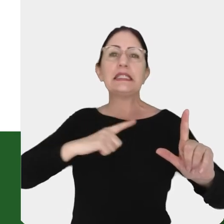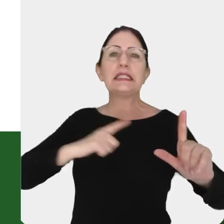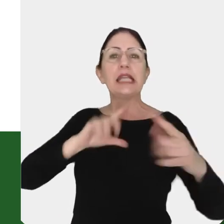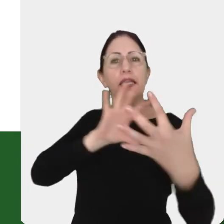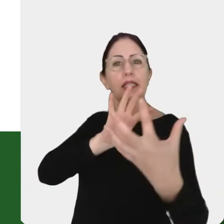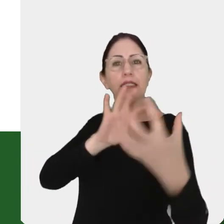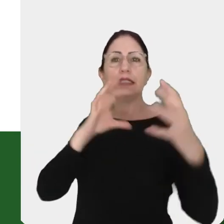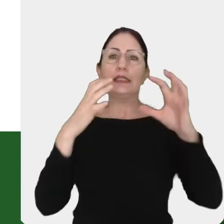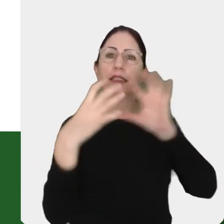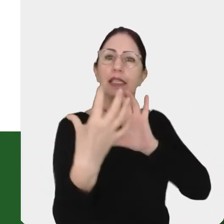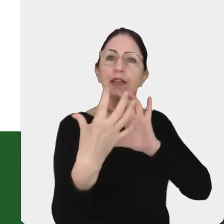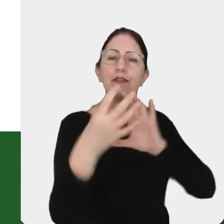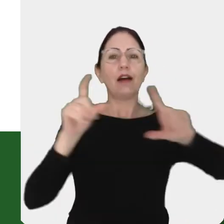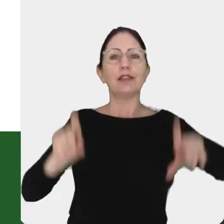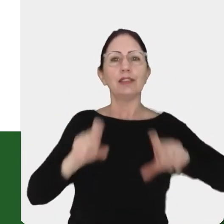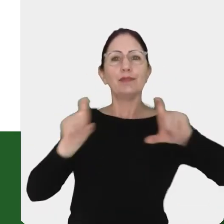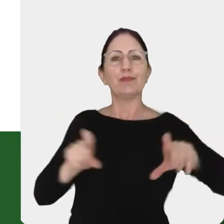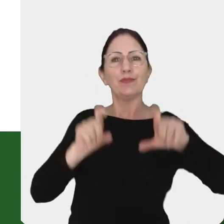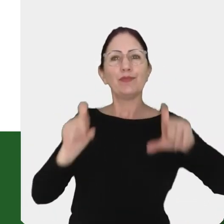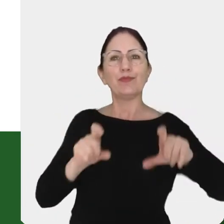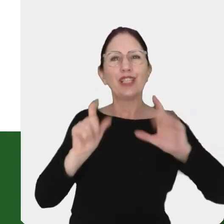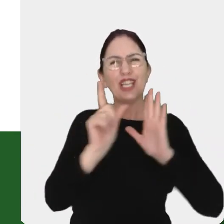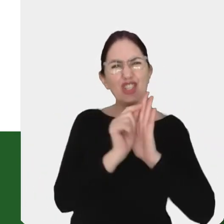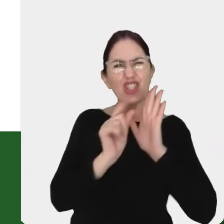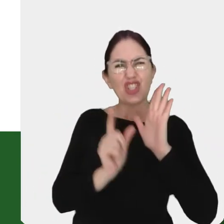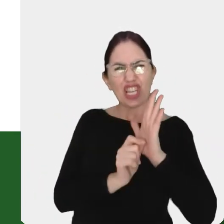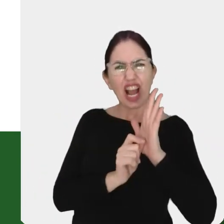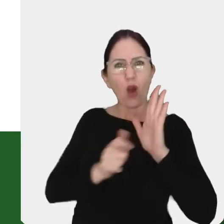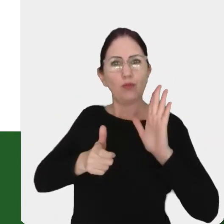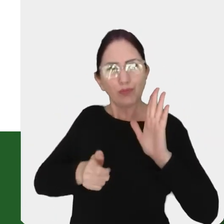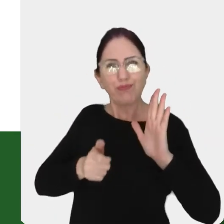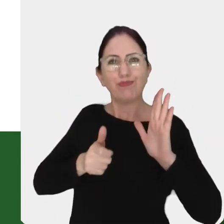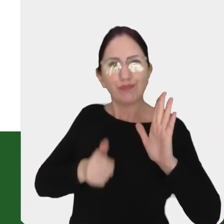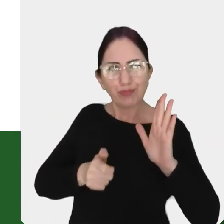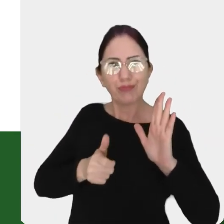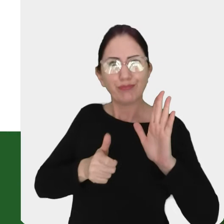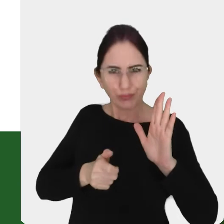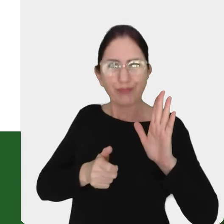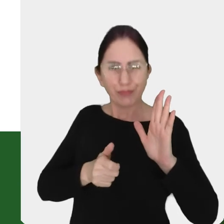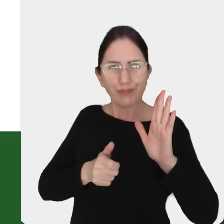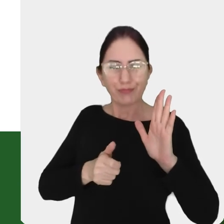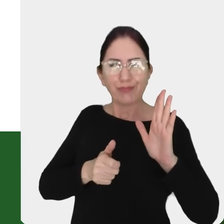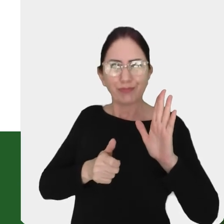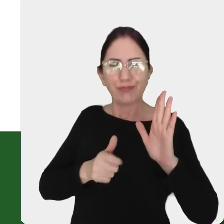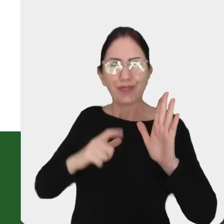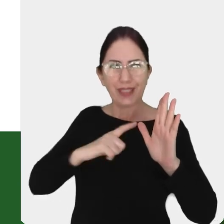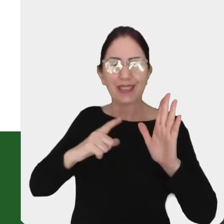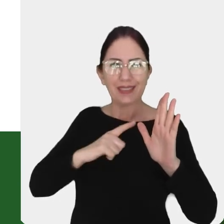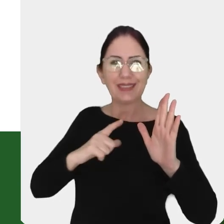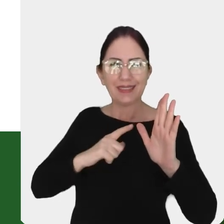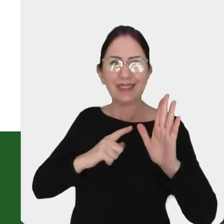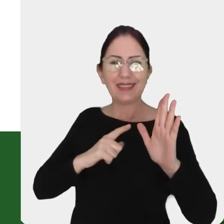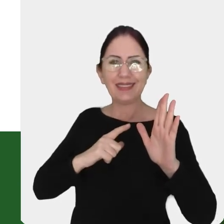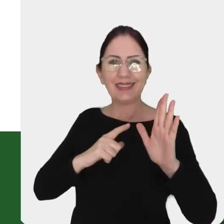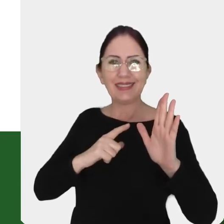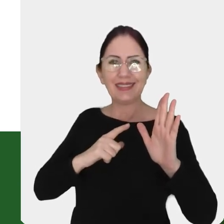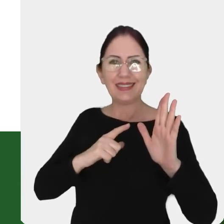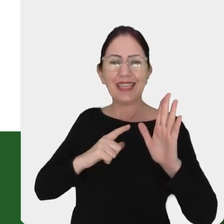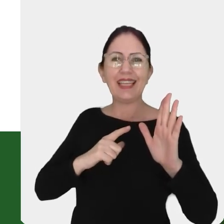essa interface que é digital, bem como aqui no smartphone, que antes a gente tinha esses